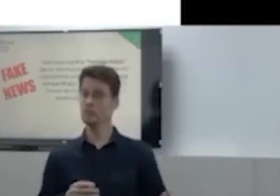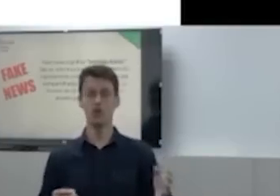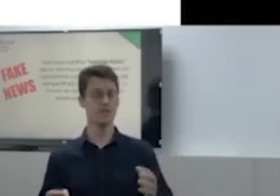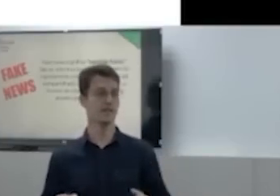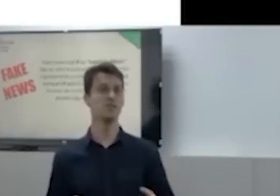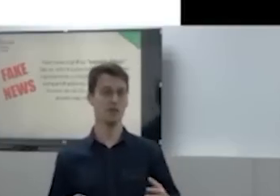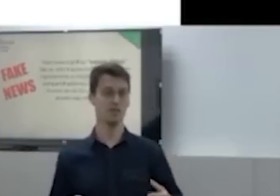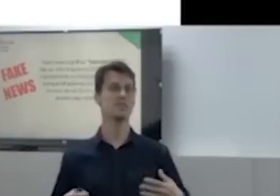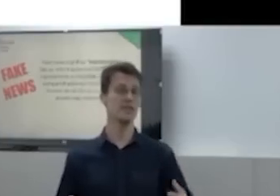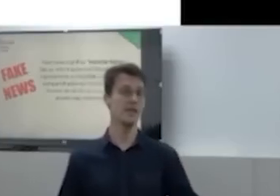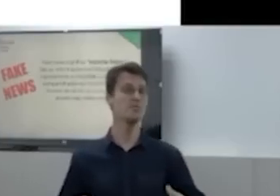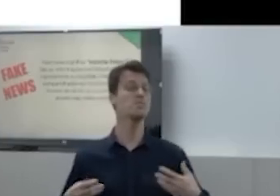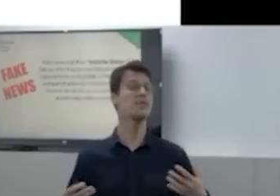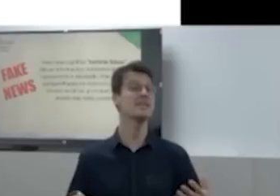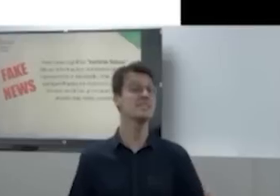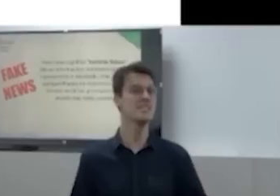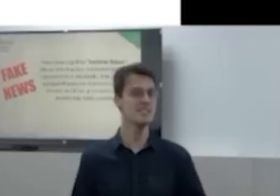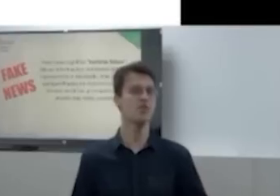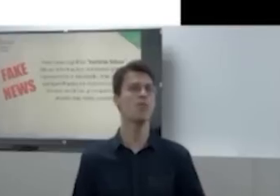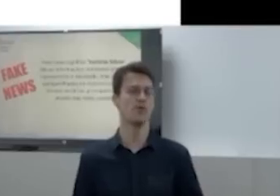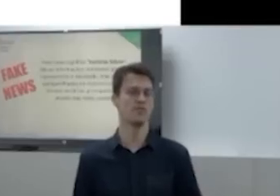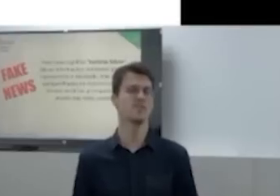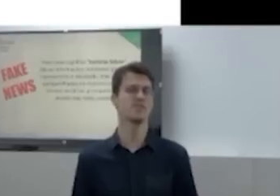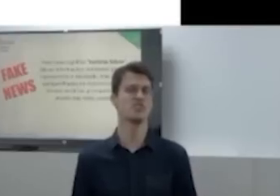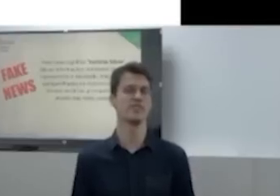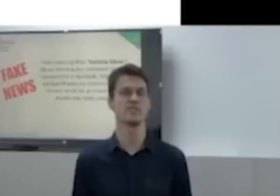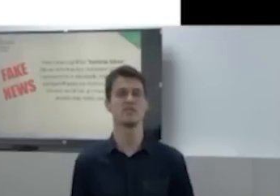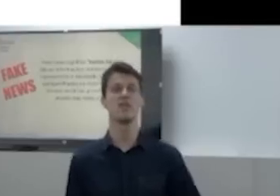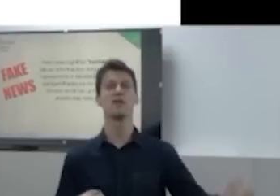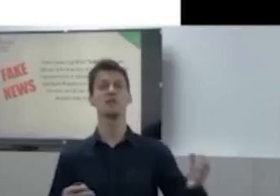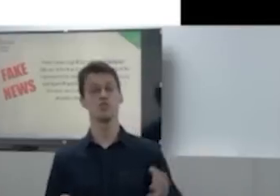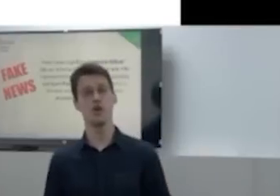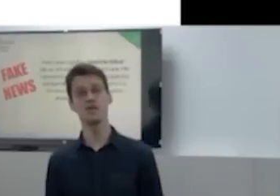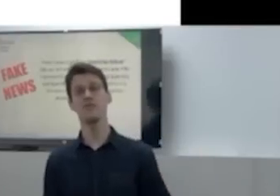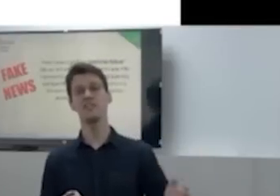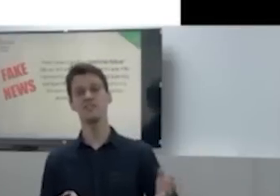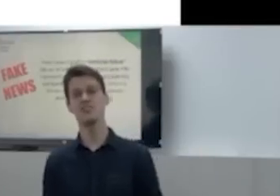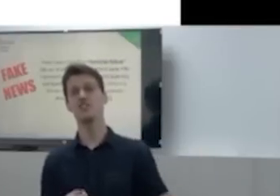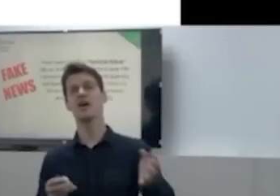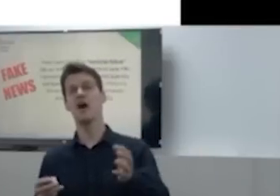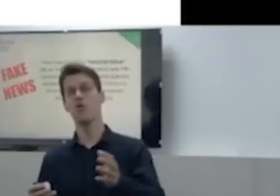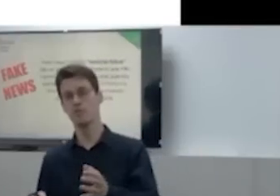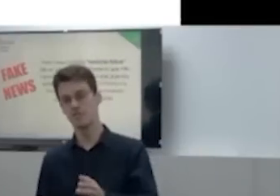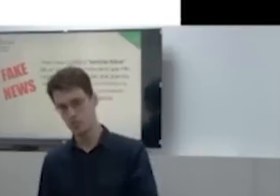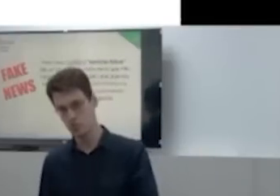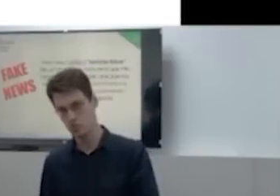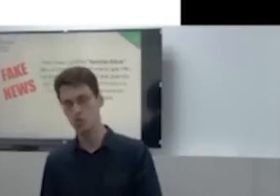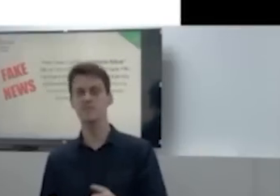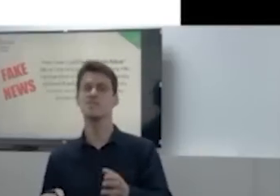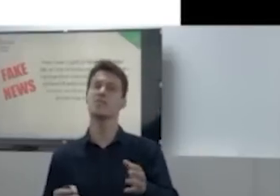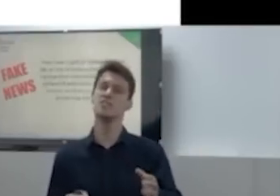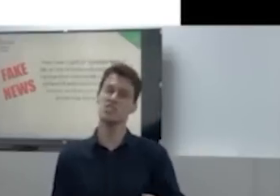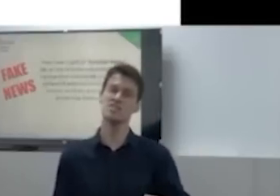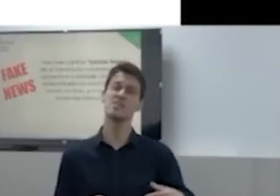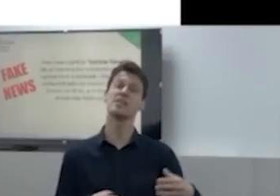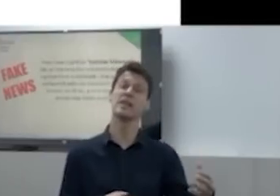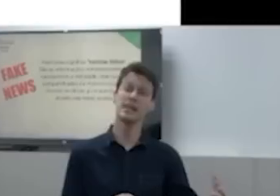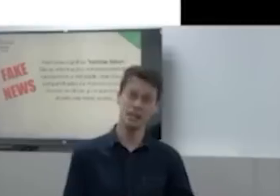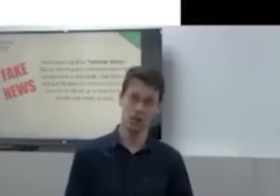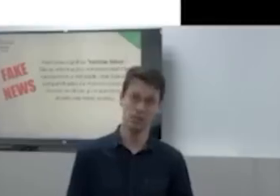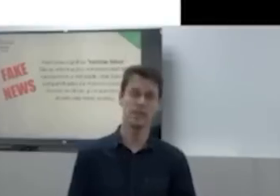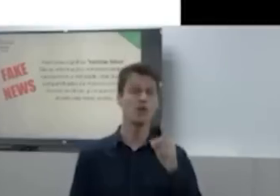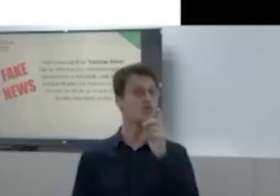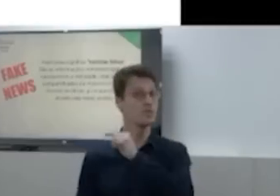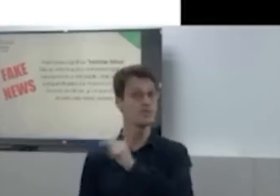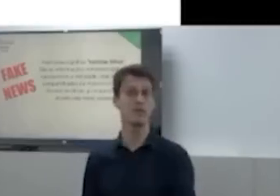E nós entendemos porque existem comprovações científicas. Só que, infelizmente, algumas pessoas